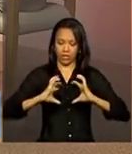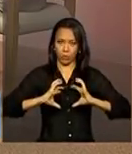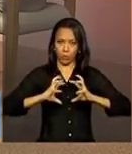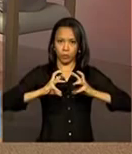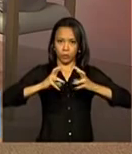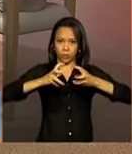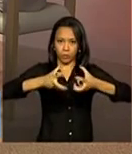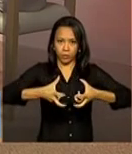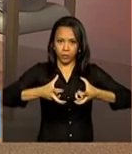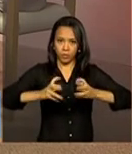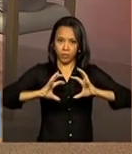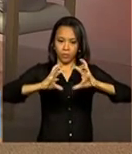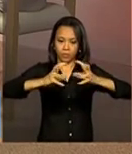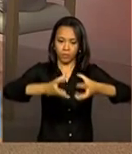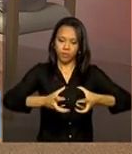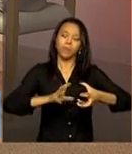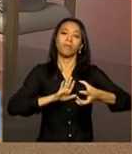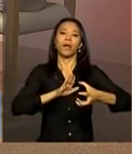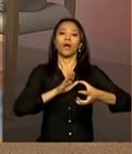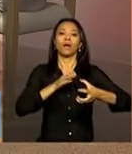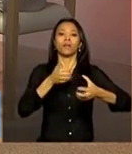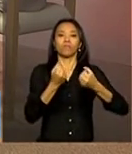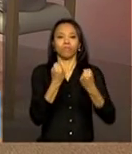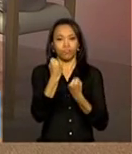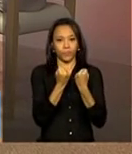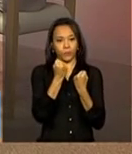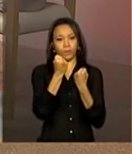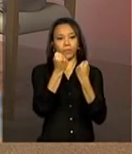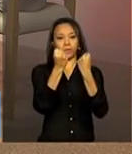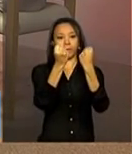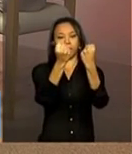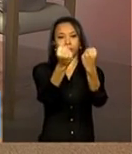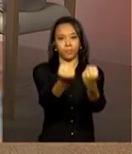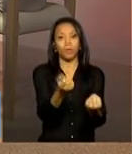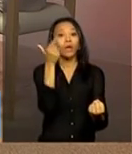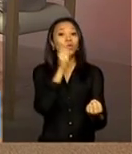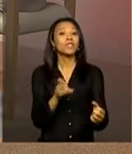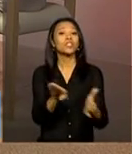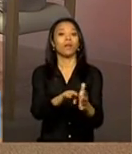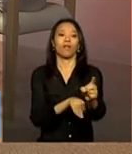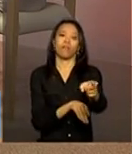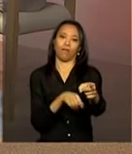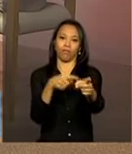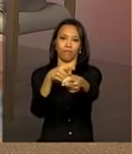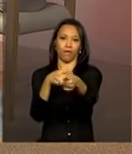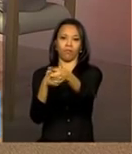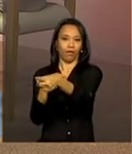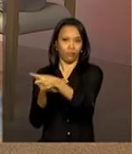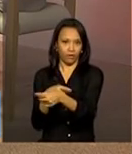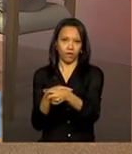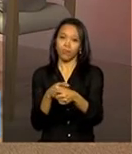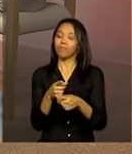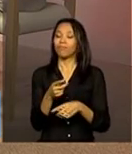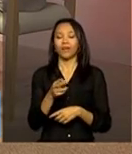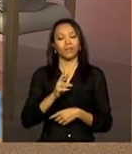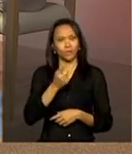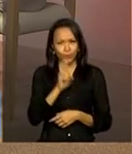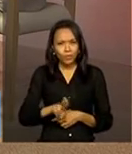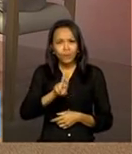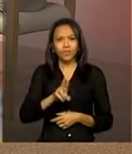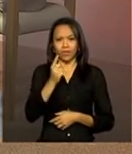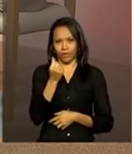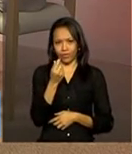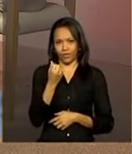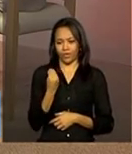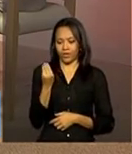dessa compra desse desses desses veículos desses veículos né est não mas não com os recursos da